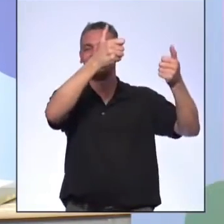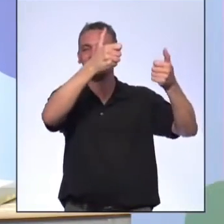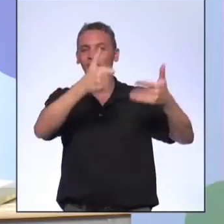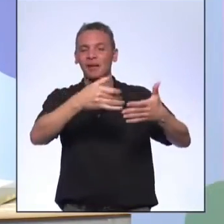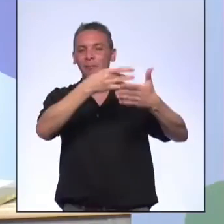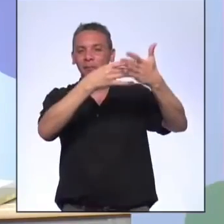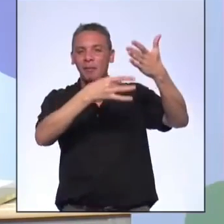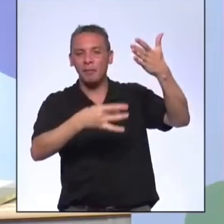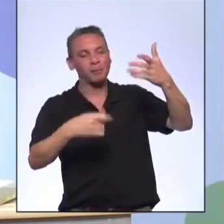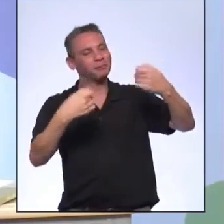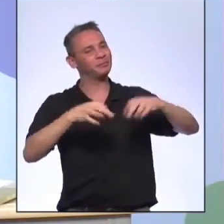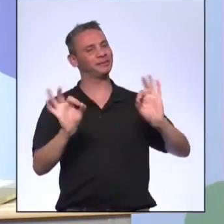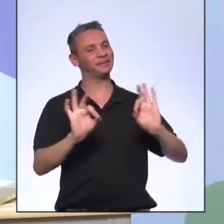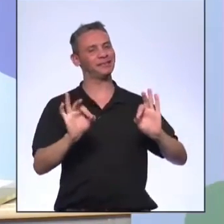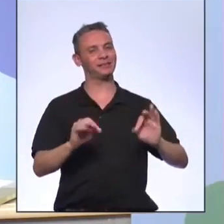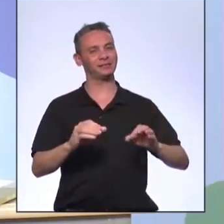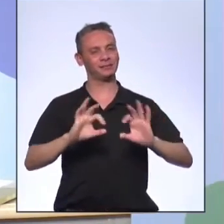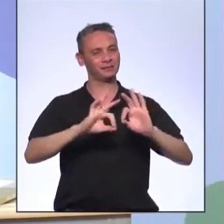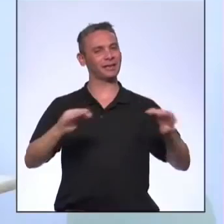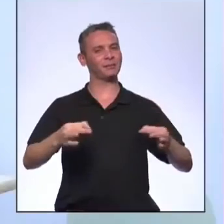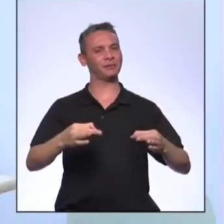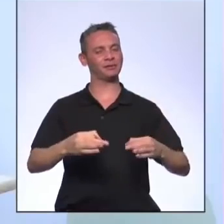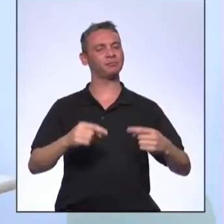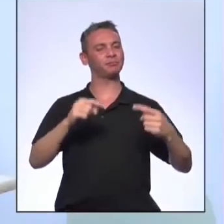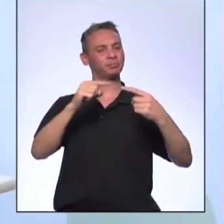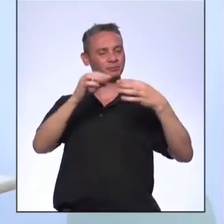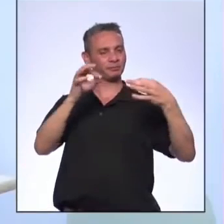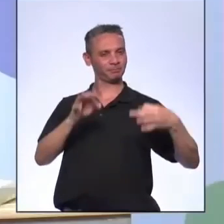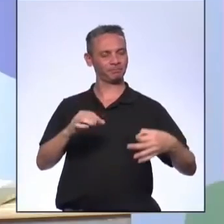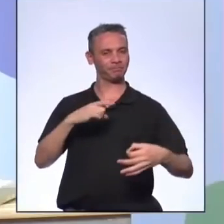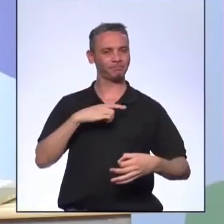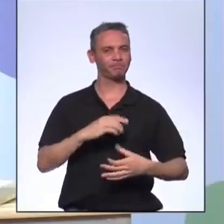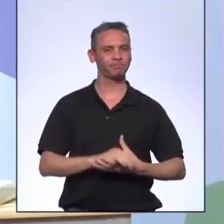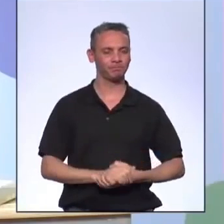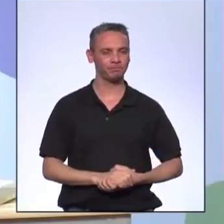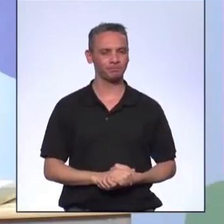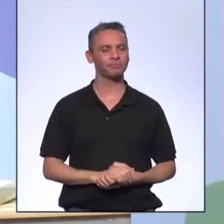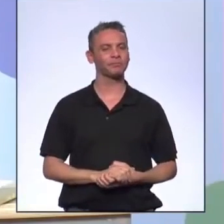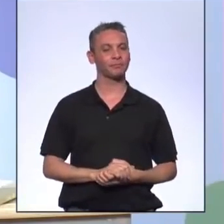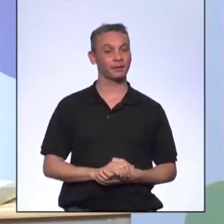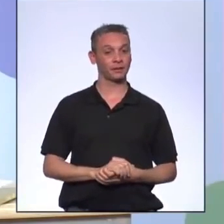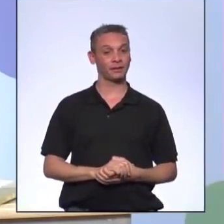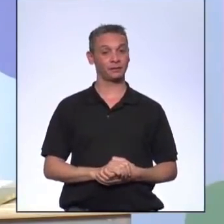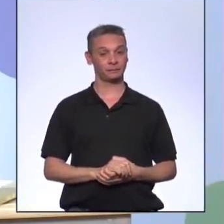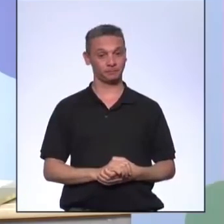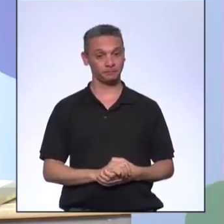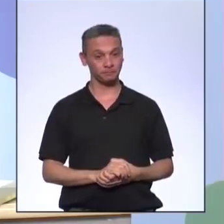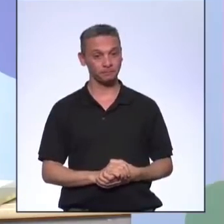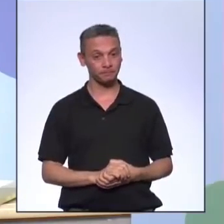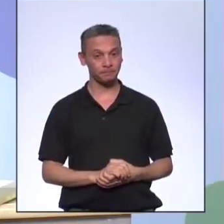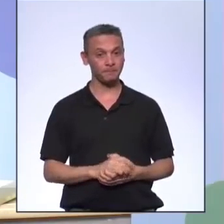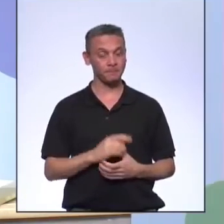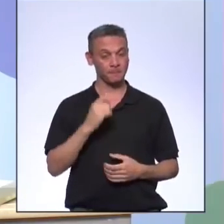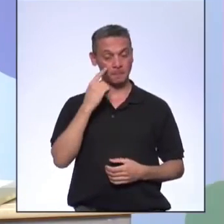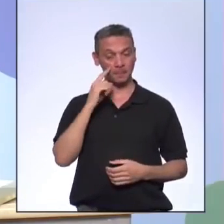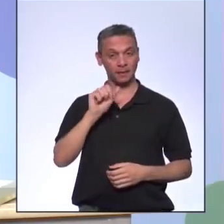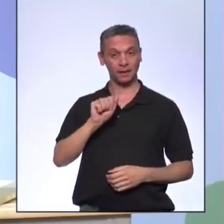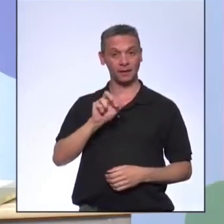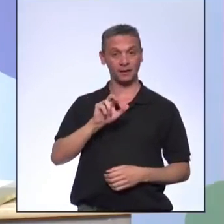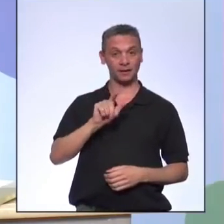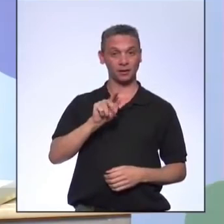fazer alguma ponderação, professor? Não, tá tranquilo. Não, tá tranquilo, né? Como a gente não tem o argumento aí